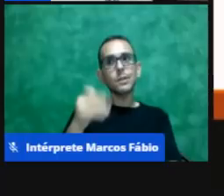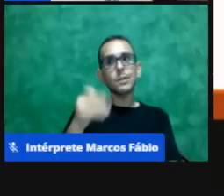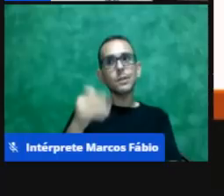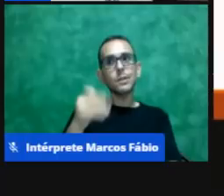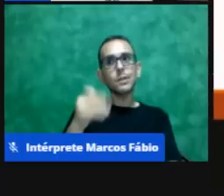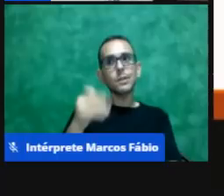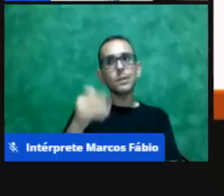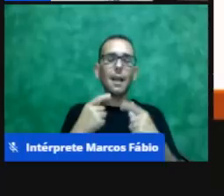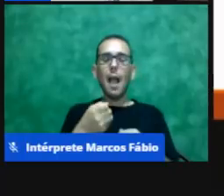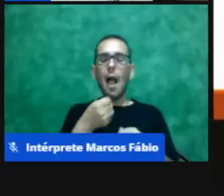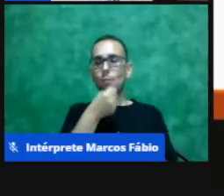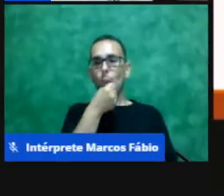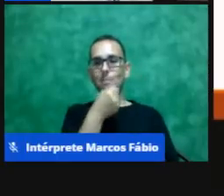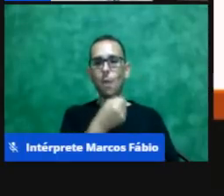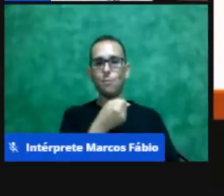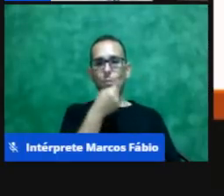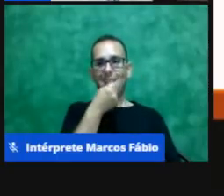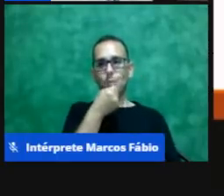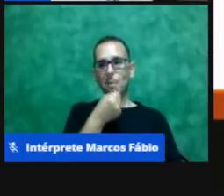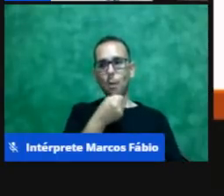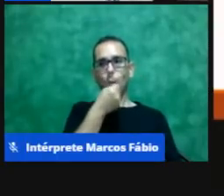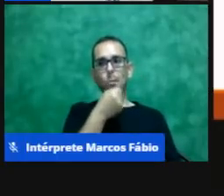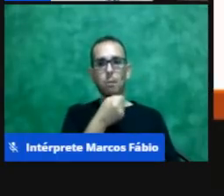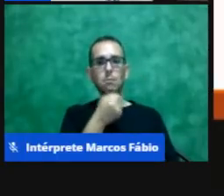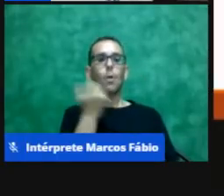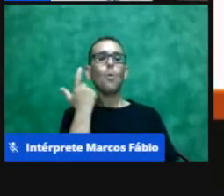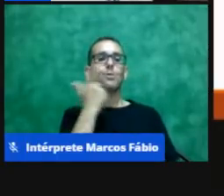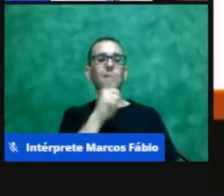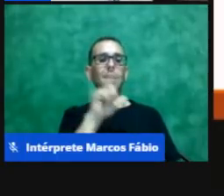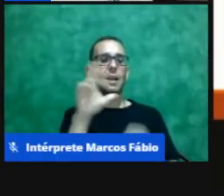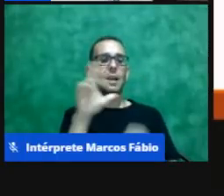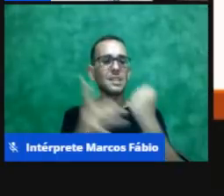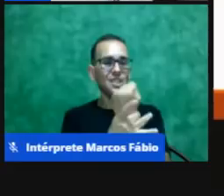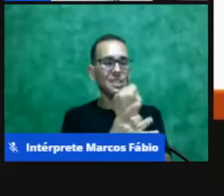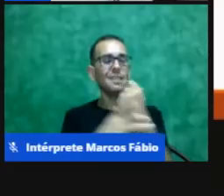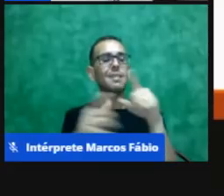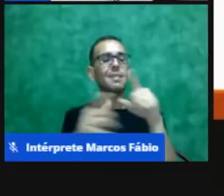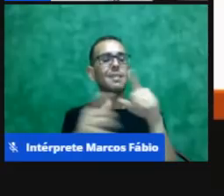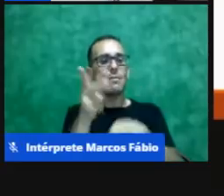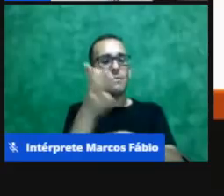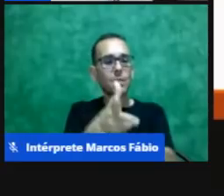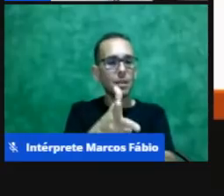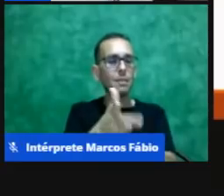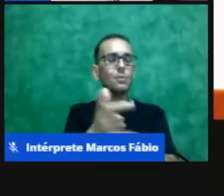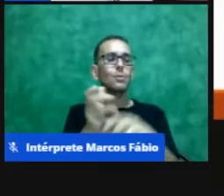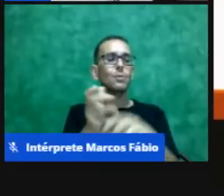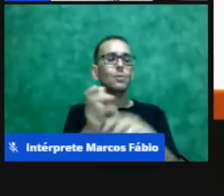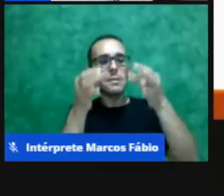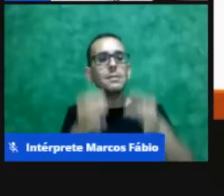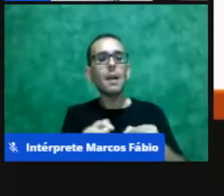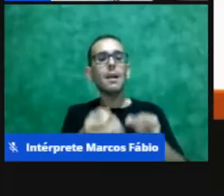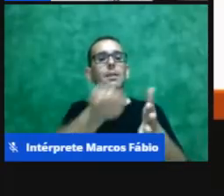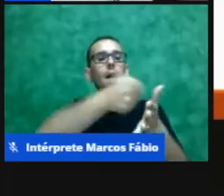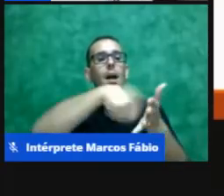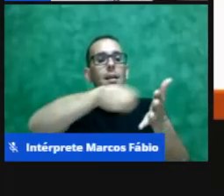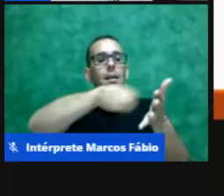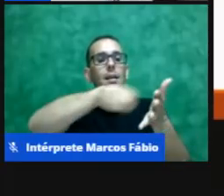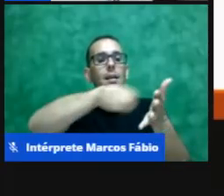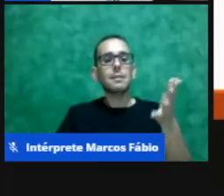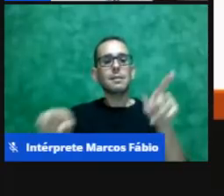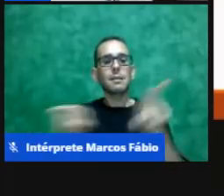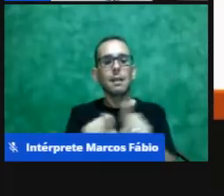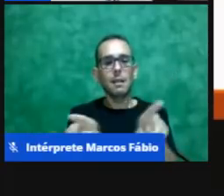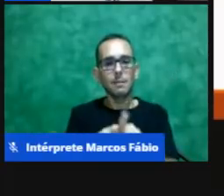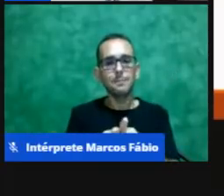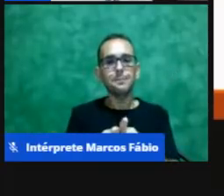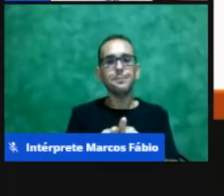áudio e é uma forma de garantir também, né? Não somente a questão do vídeo, a questão da escrita, mas a questão